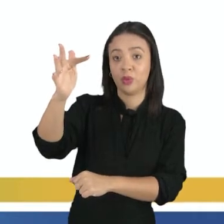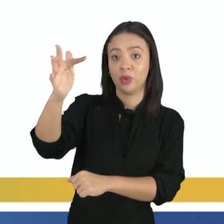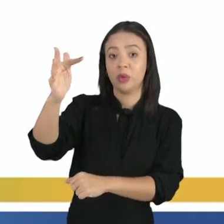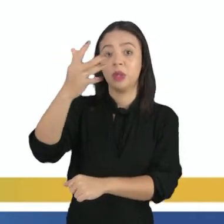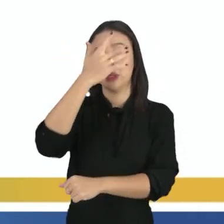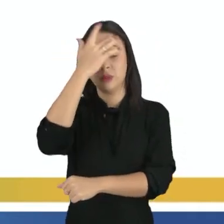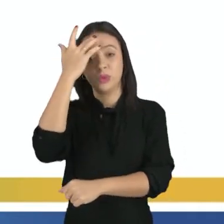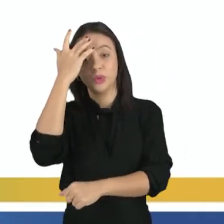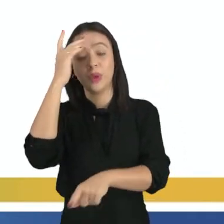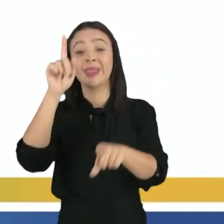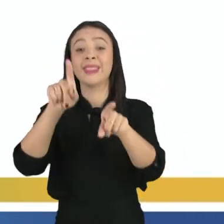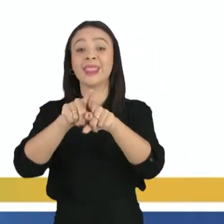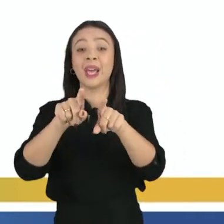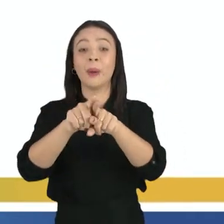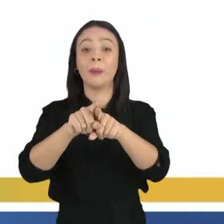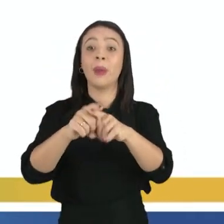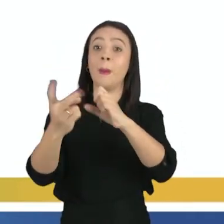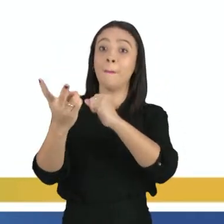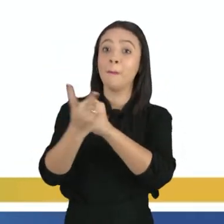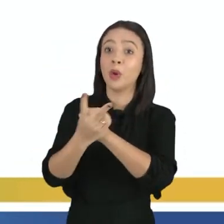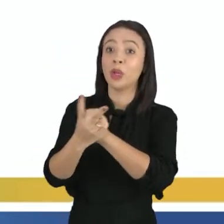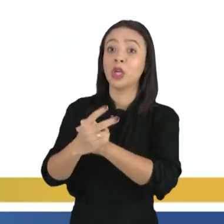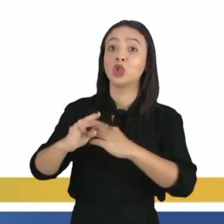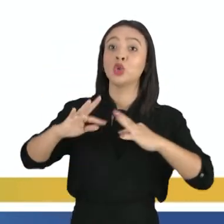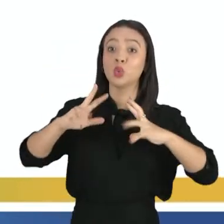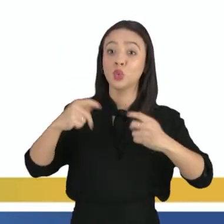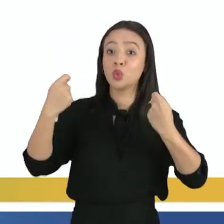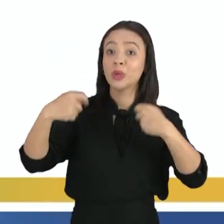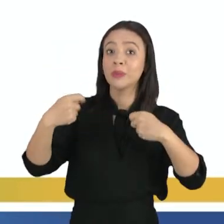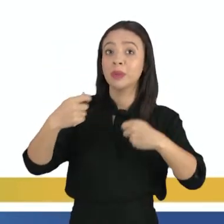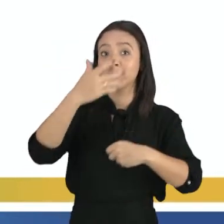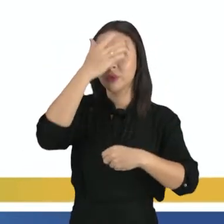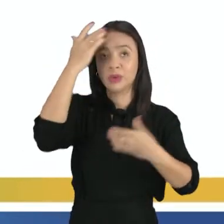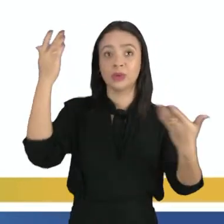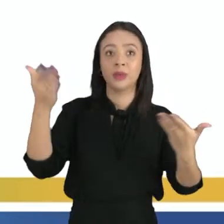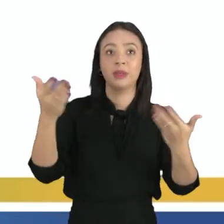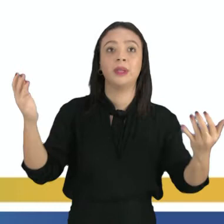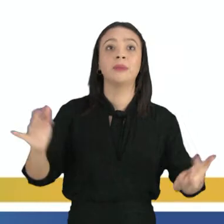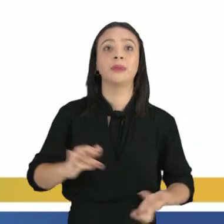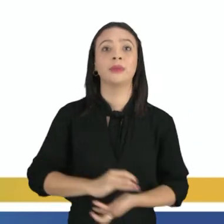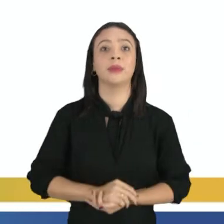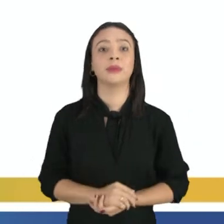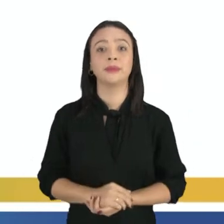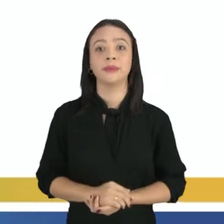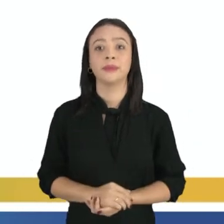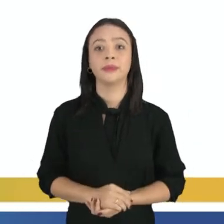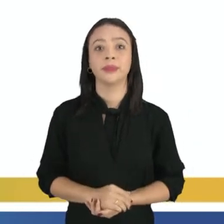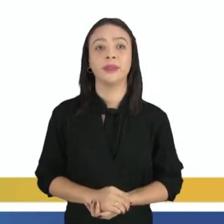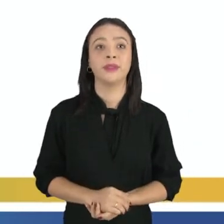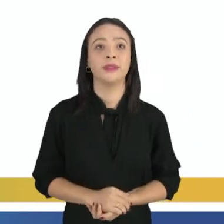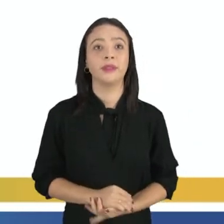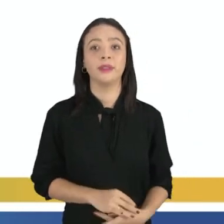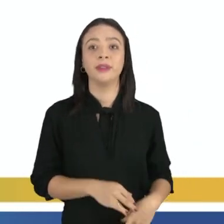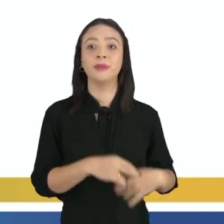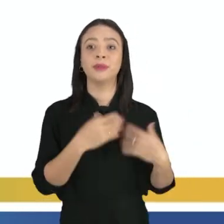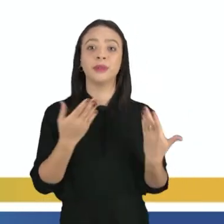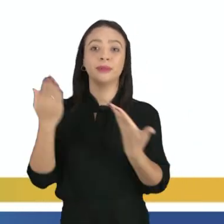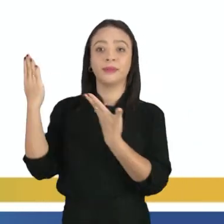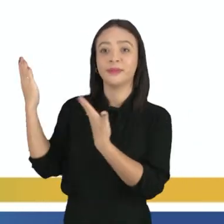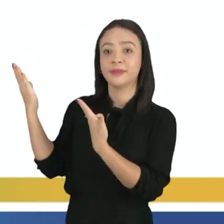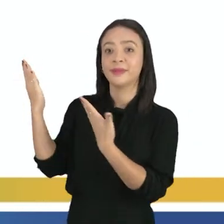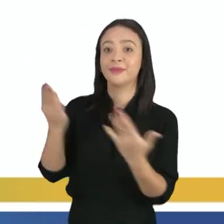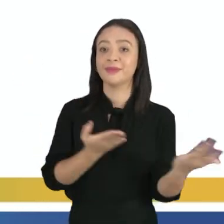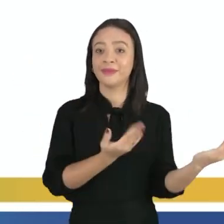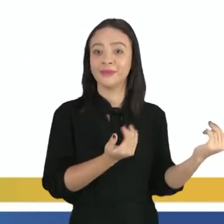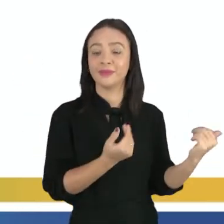aí, pessoal, eu trouxe aqui uma jovem muito famosa por protestar, né?